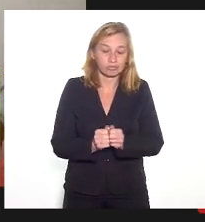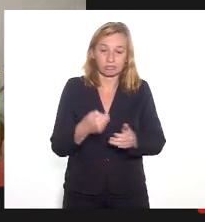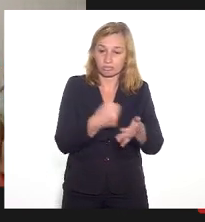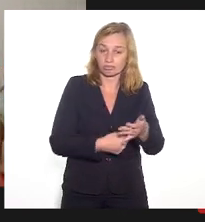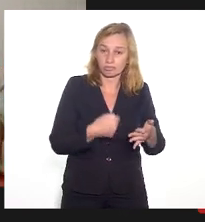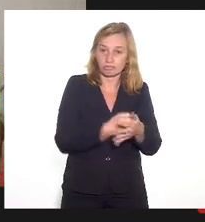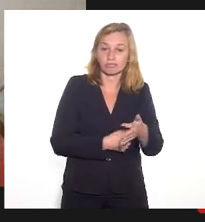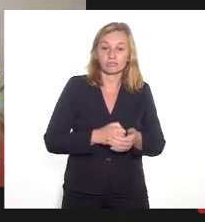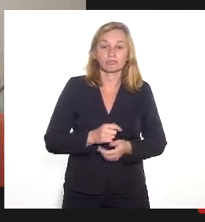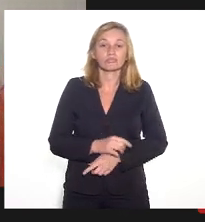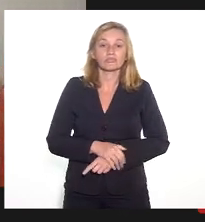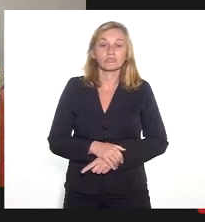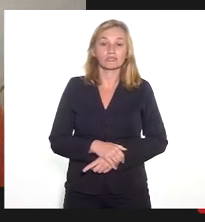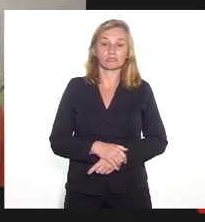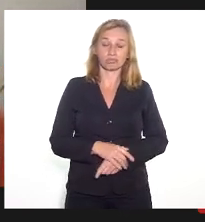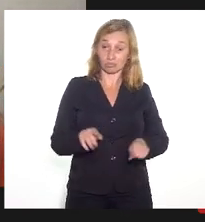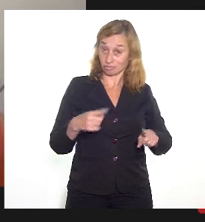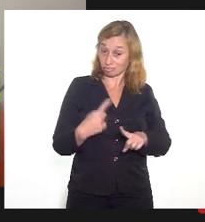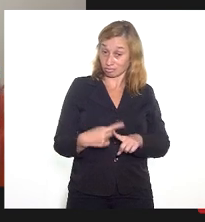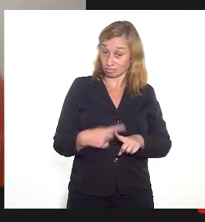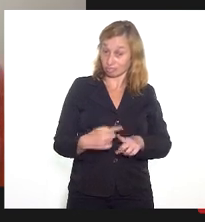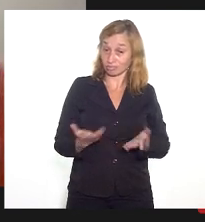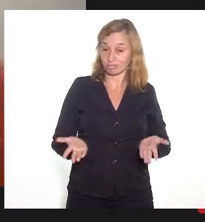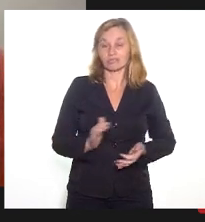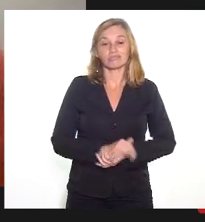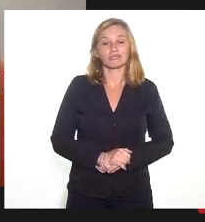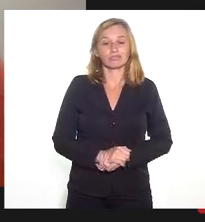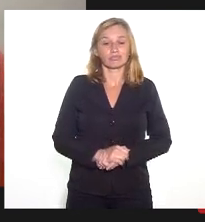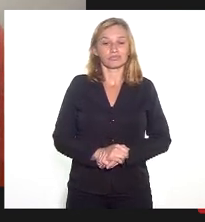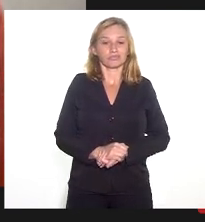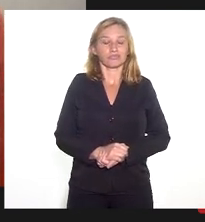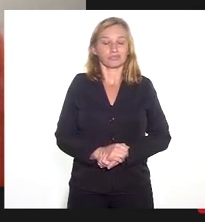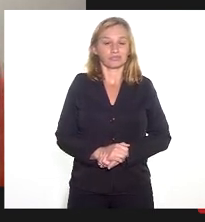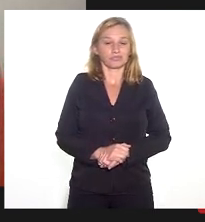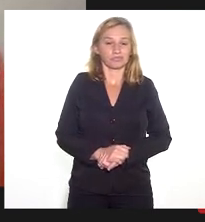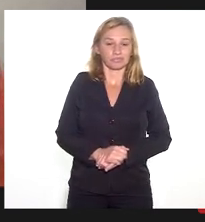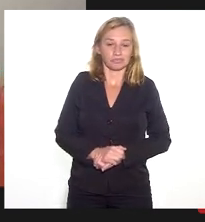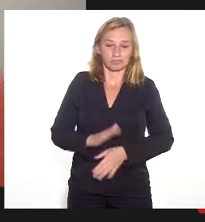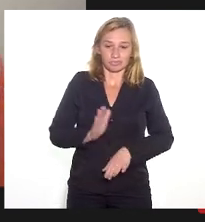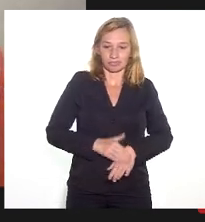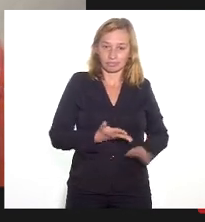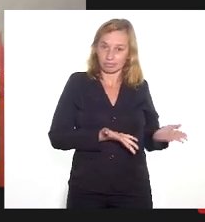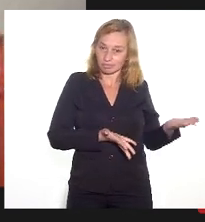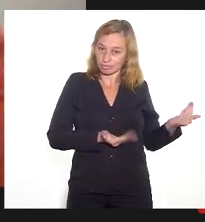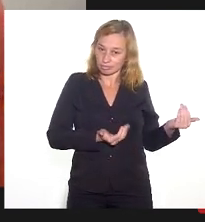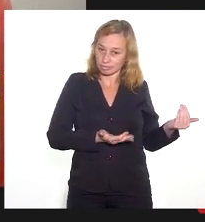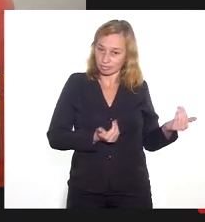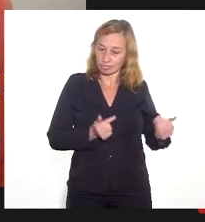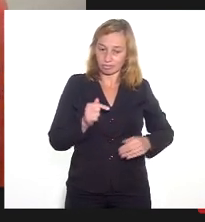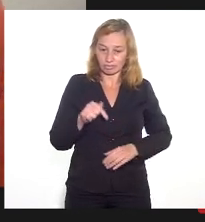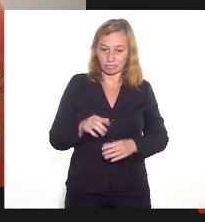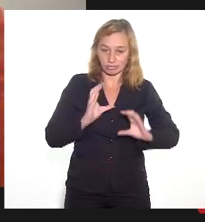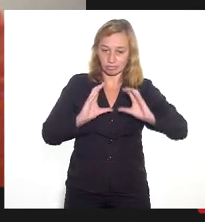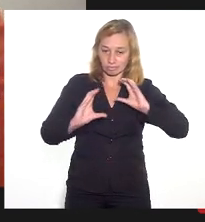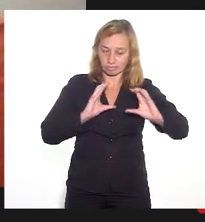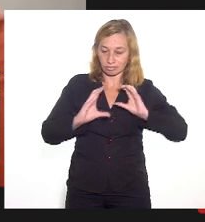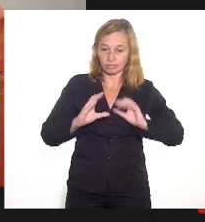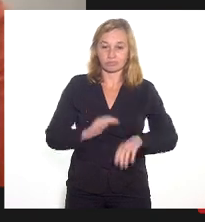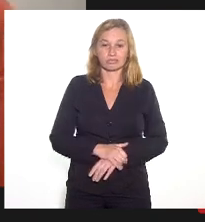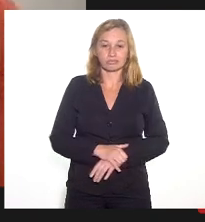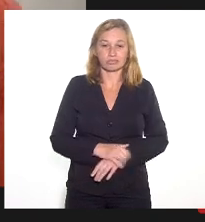porque era aí também, né, apesar de ser um pouco a mais jovem daqui no campo da comunicação,